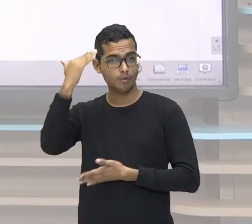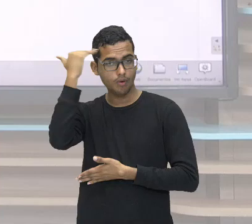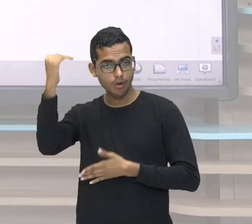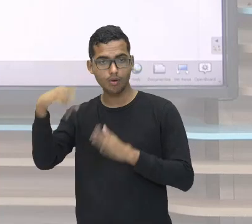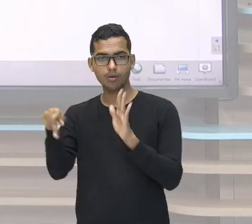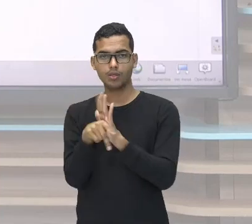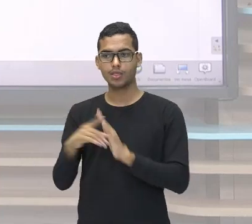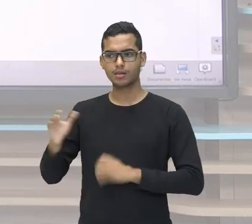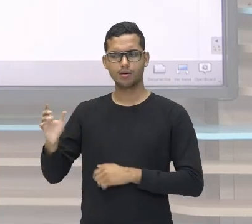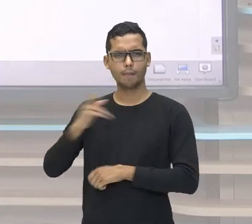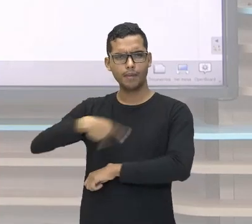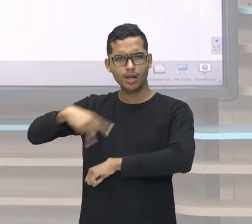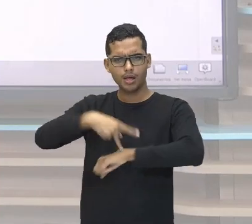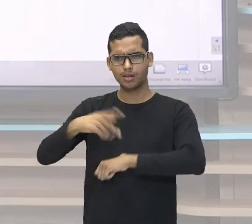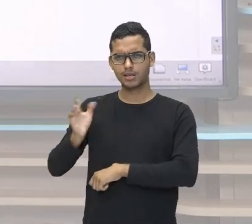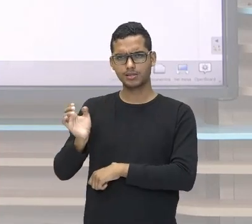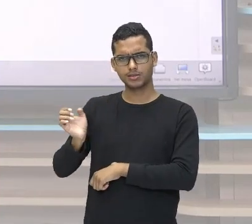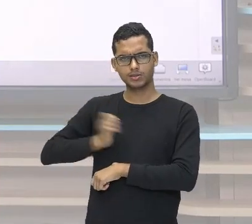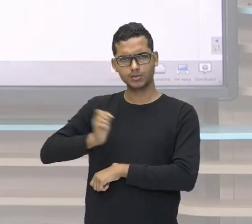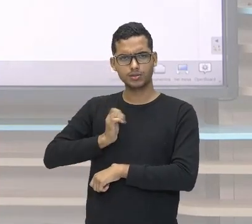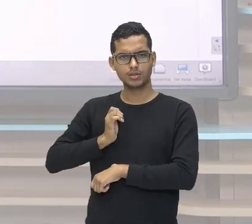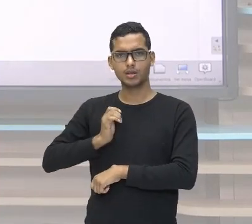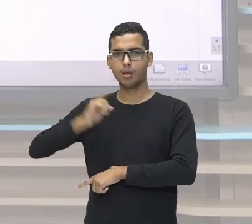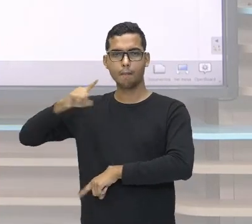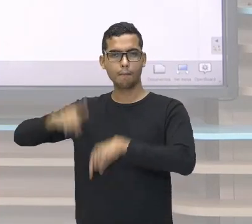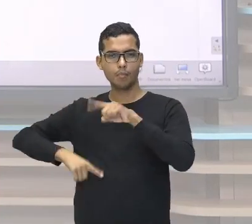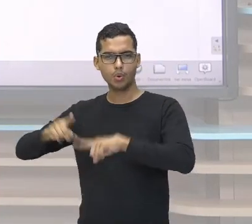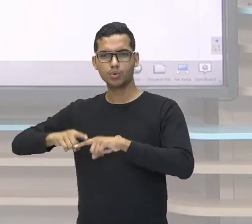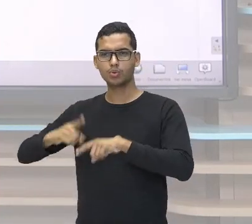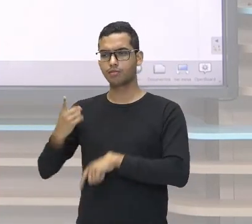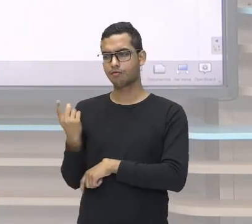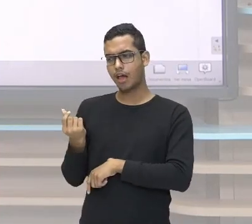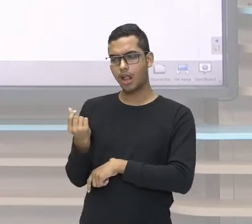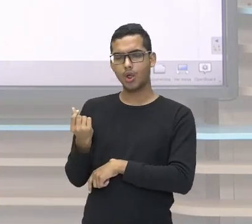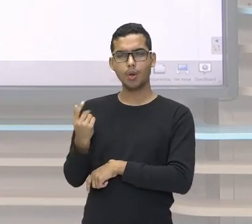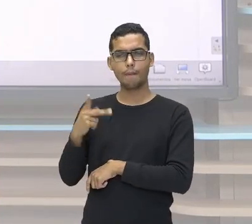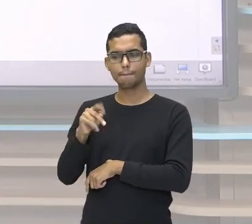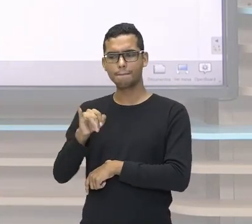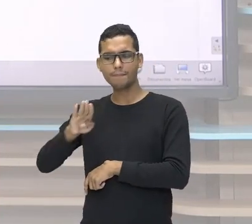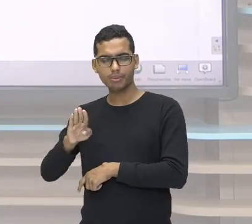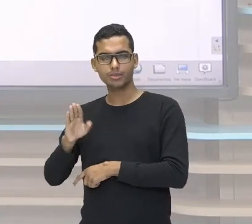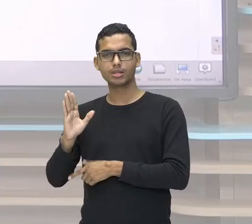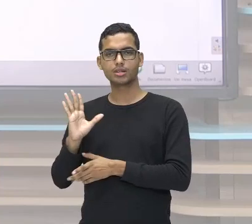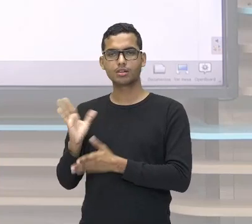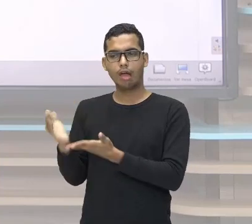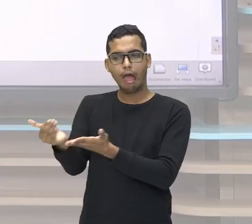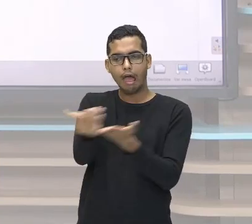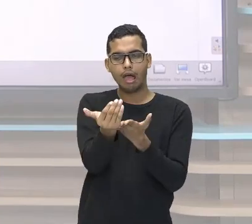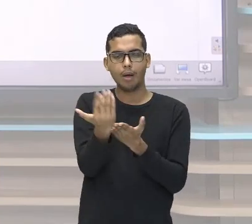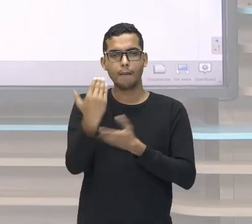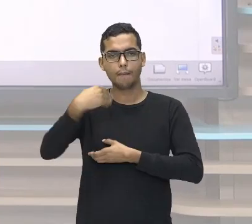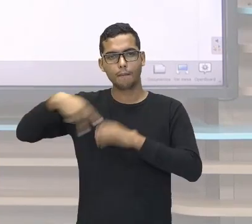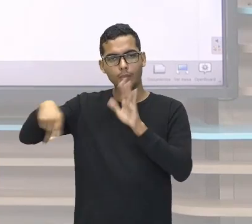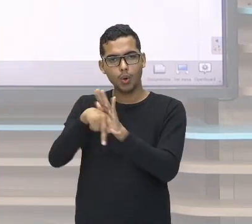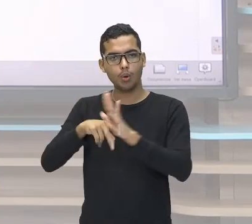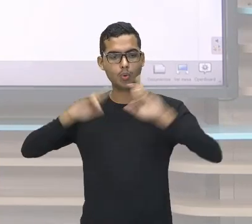mais ricos do mundo, seja em produto interno bruto, renda per capita, índice de desenvolvimento humano e assim por